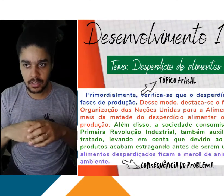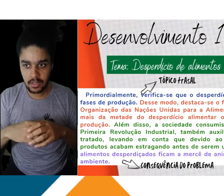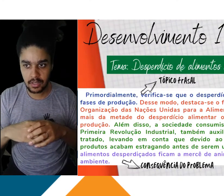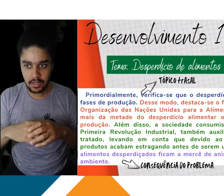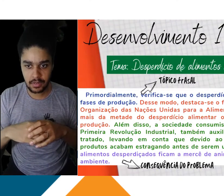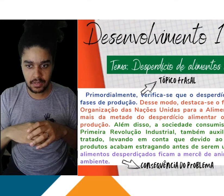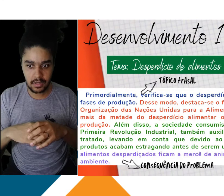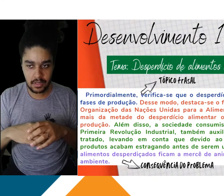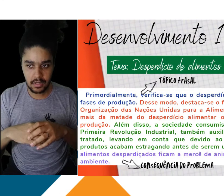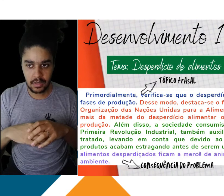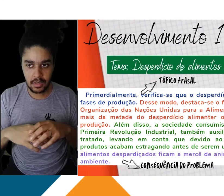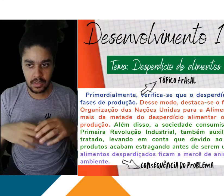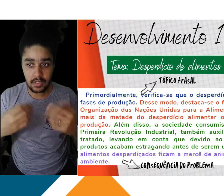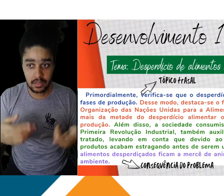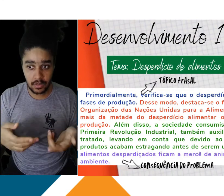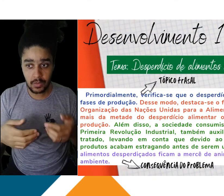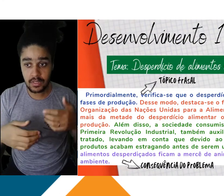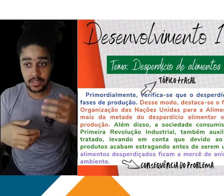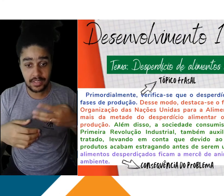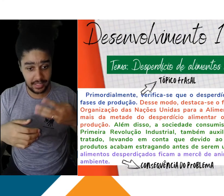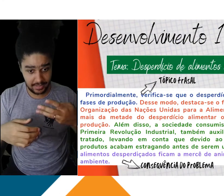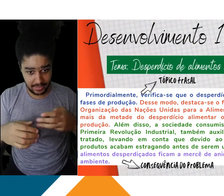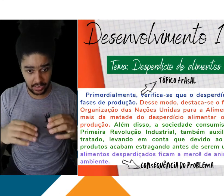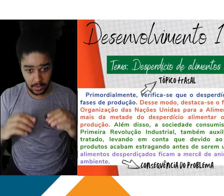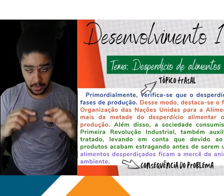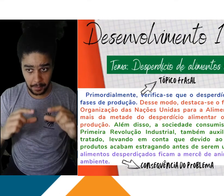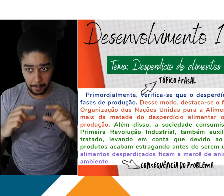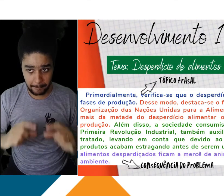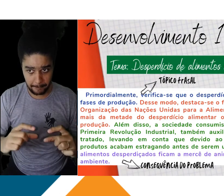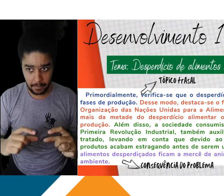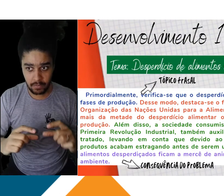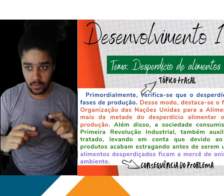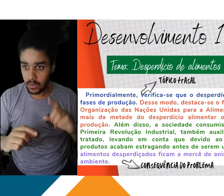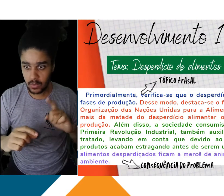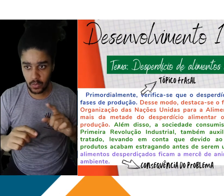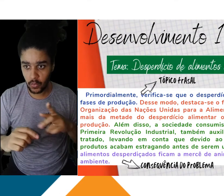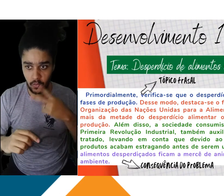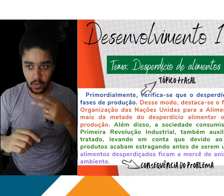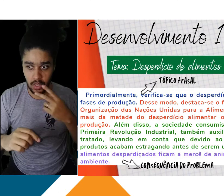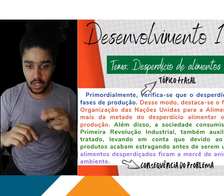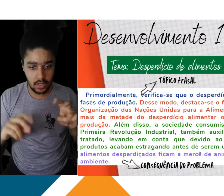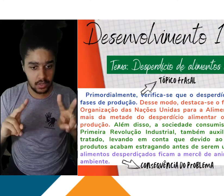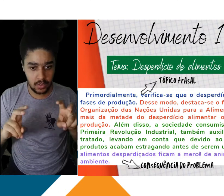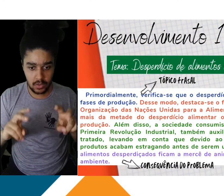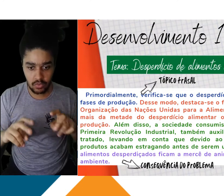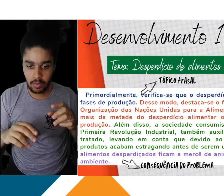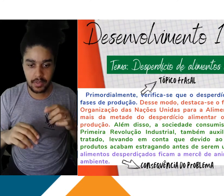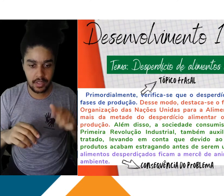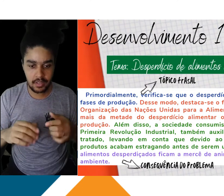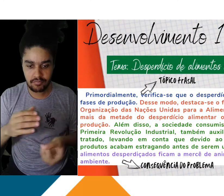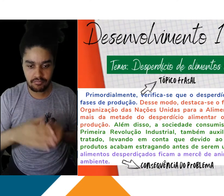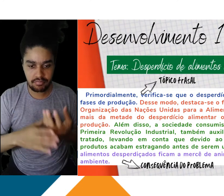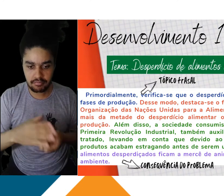vai versar sobre essas raízes na fase de produção, sendo que o terceiro e último período, eles não abordam nada sobre essa fase de